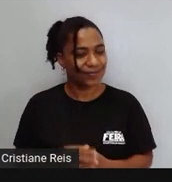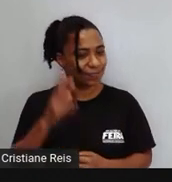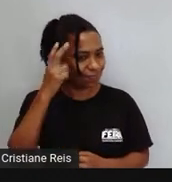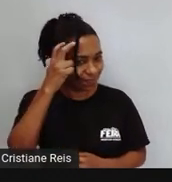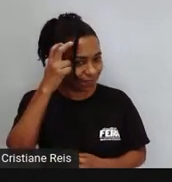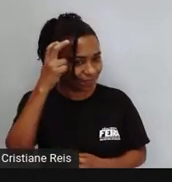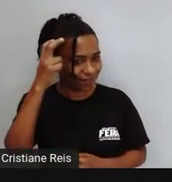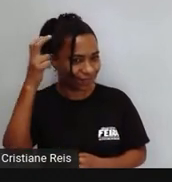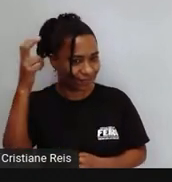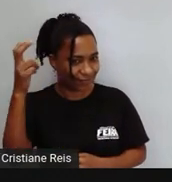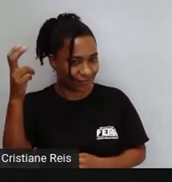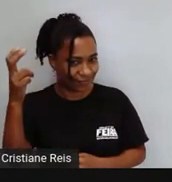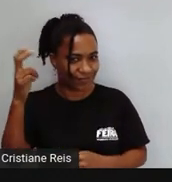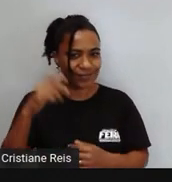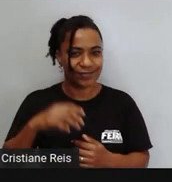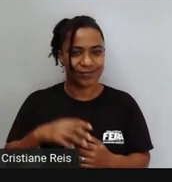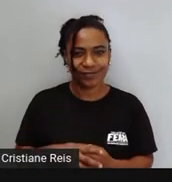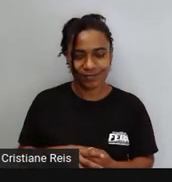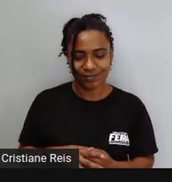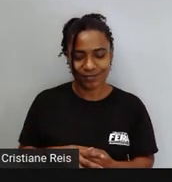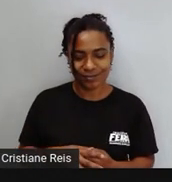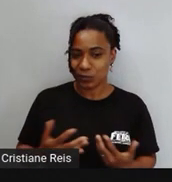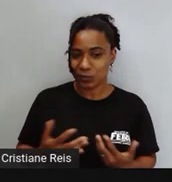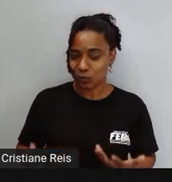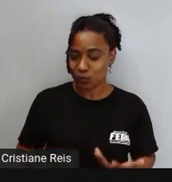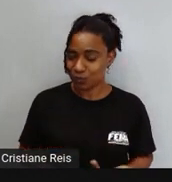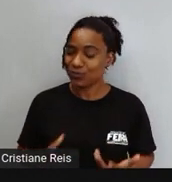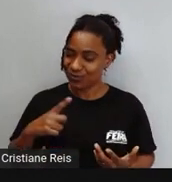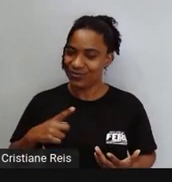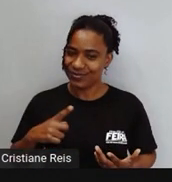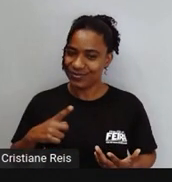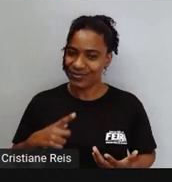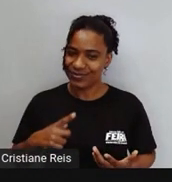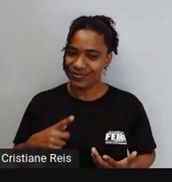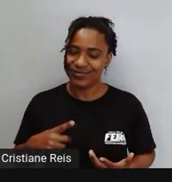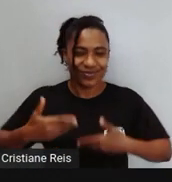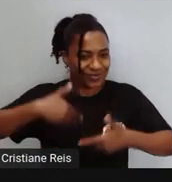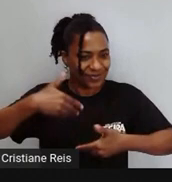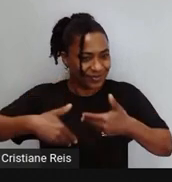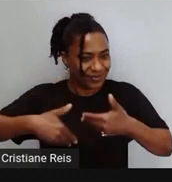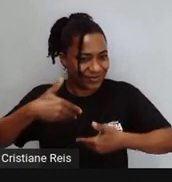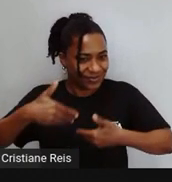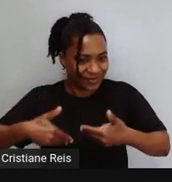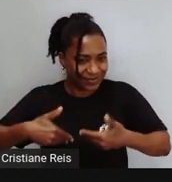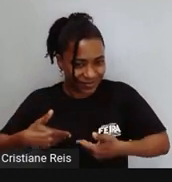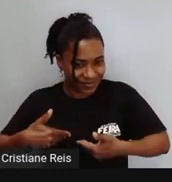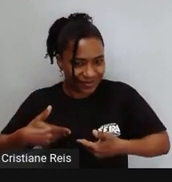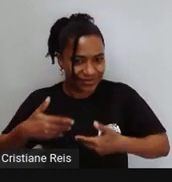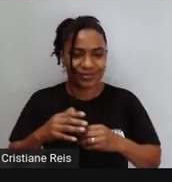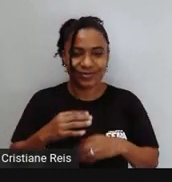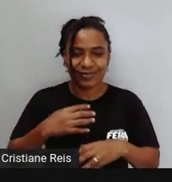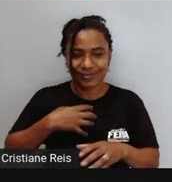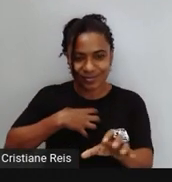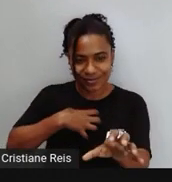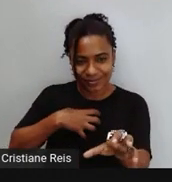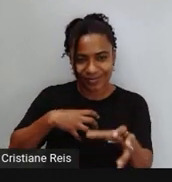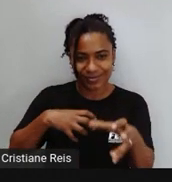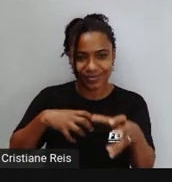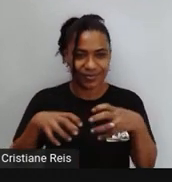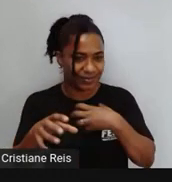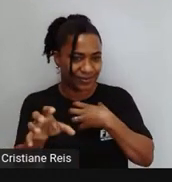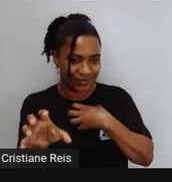sabedoria. Self-esteem, autoestima. Empathy, empatia. Ou seja, a nossa capacidade